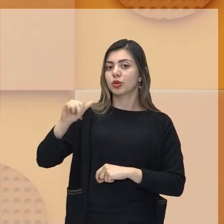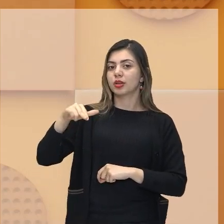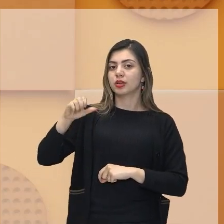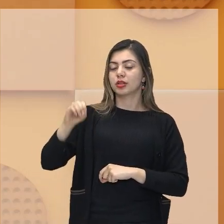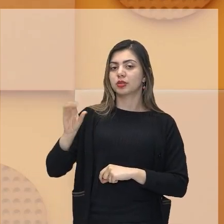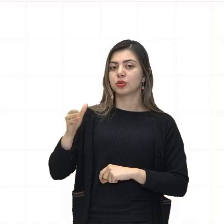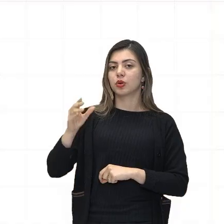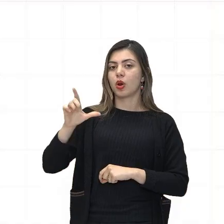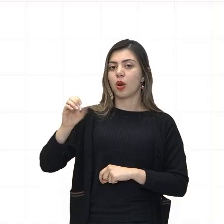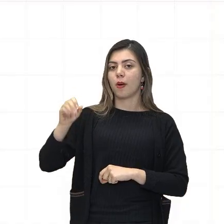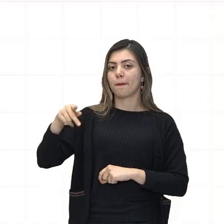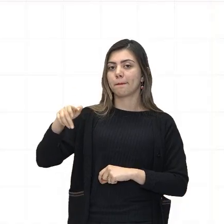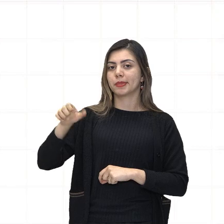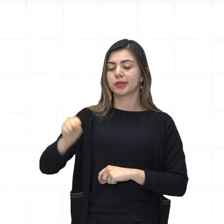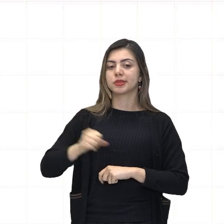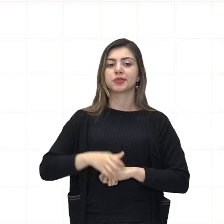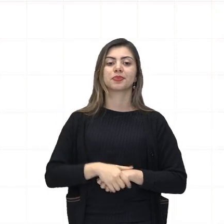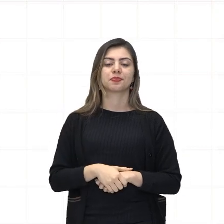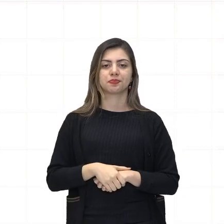com o texto. Vamos lá, galera.